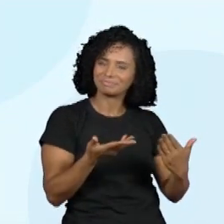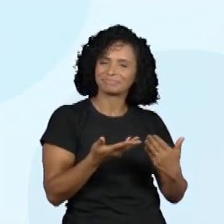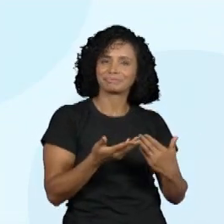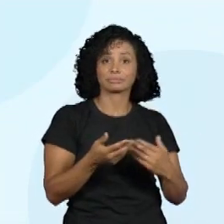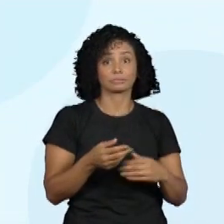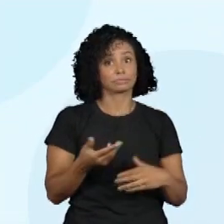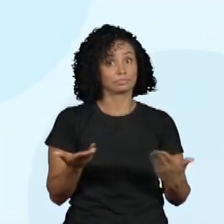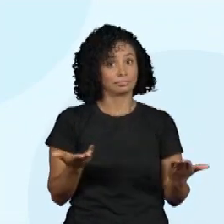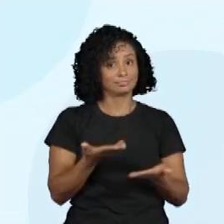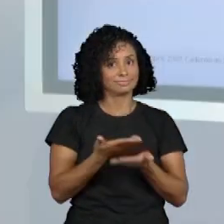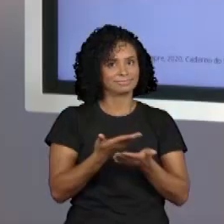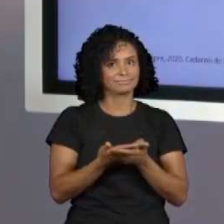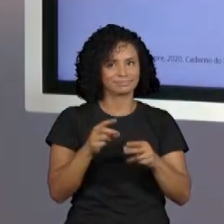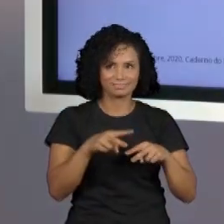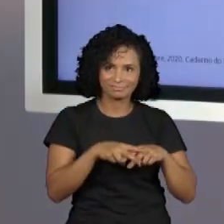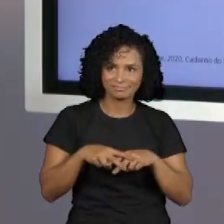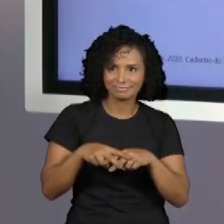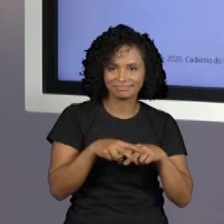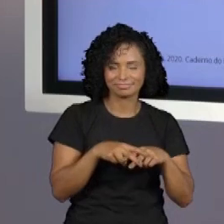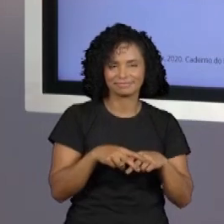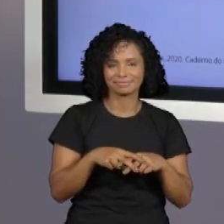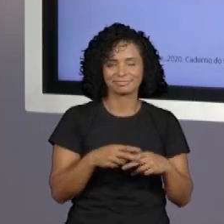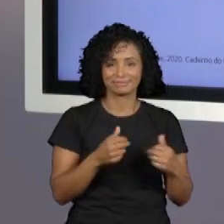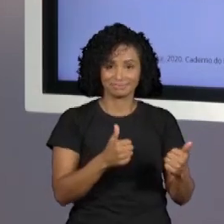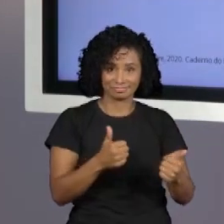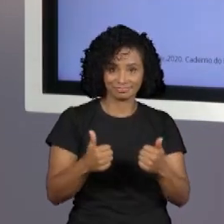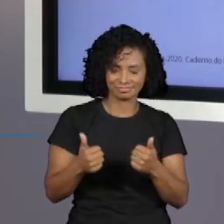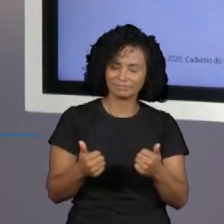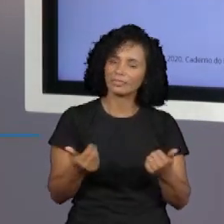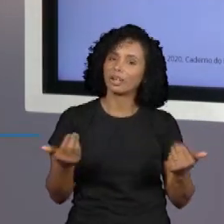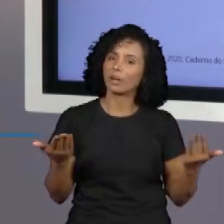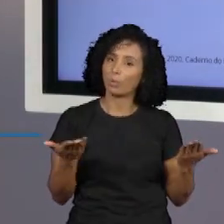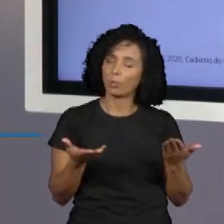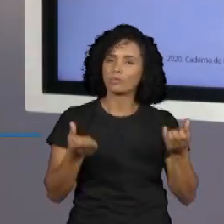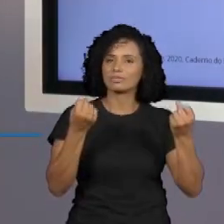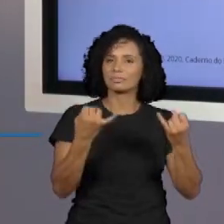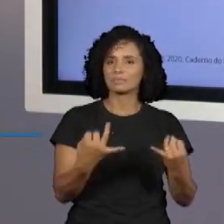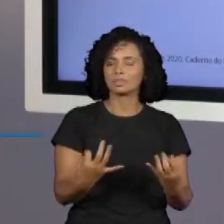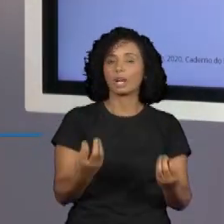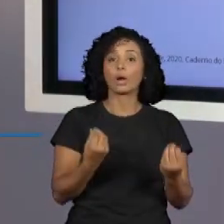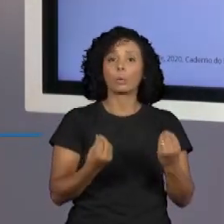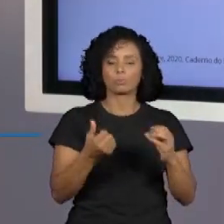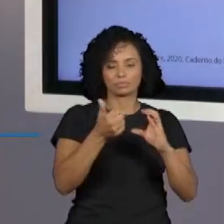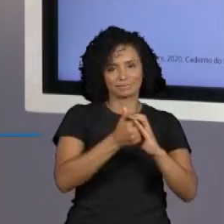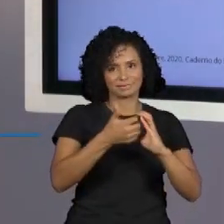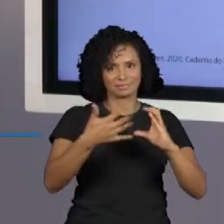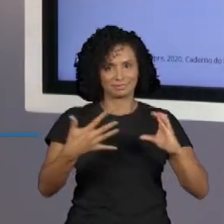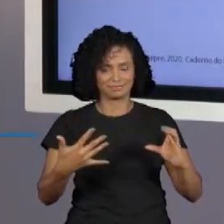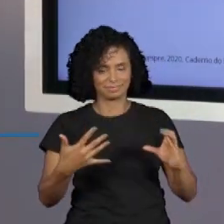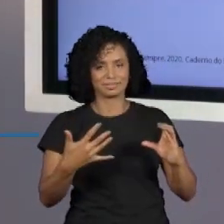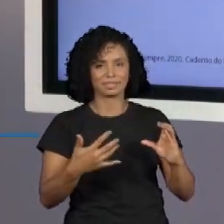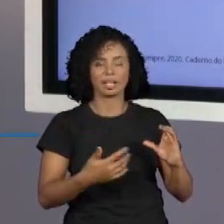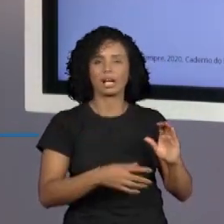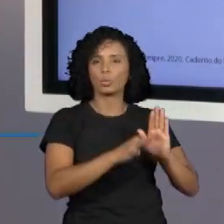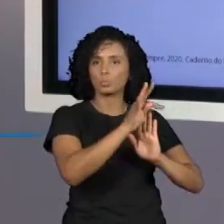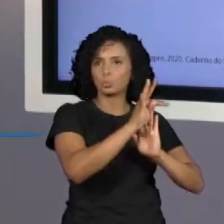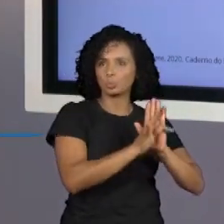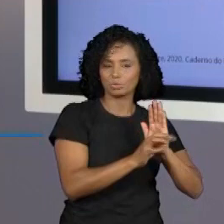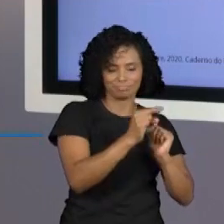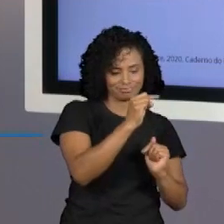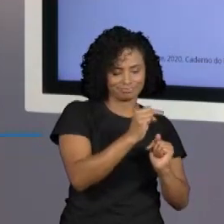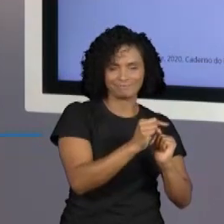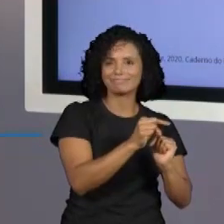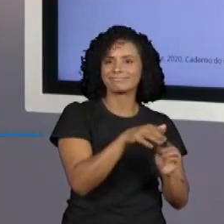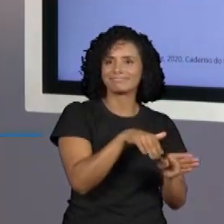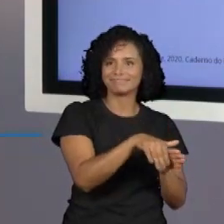aí o resumo da aula de hoje, né? Nós falamos sobre características do gênero de textos instrucional,